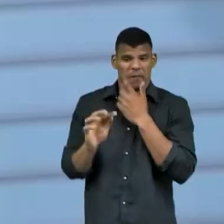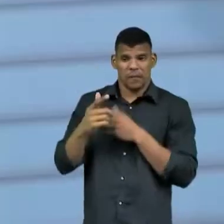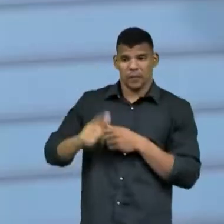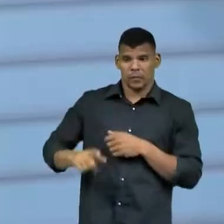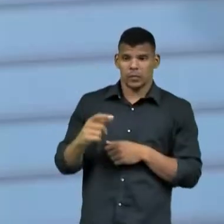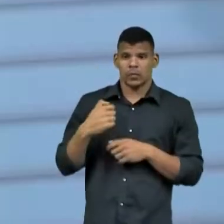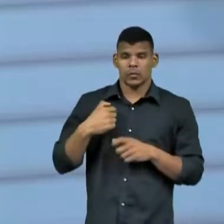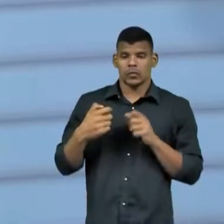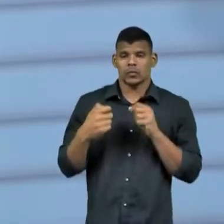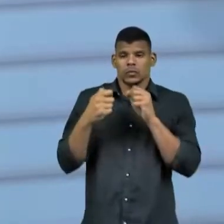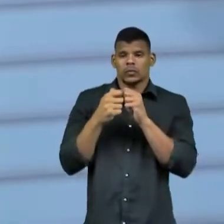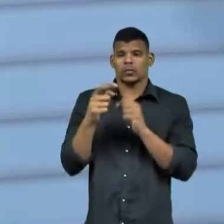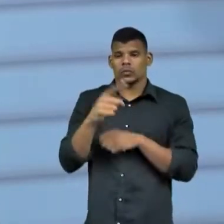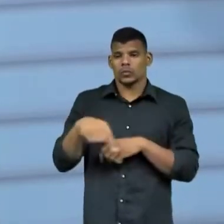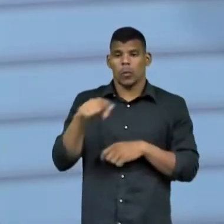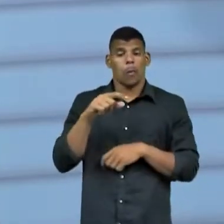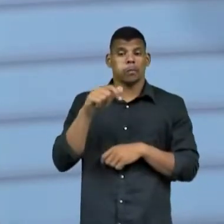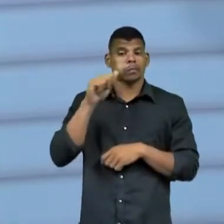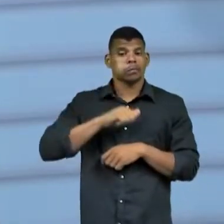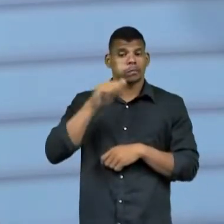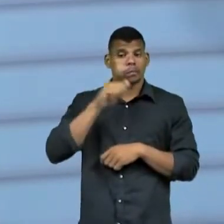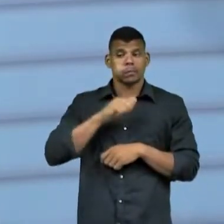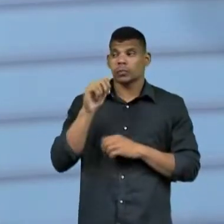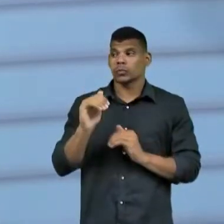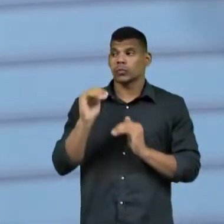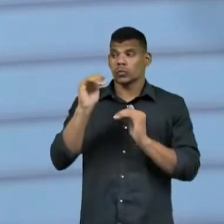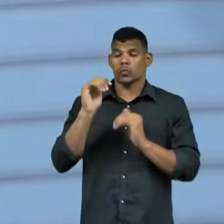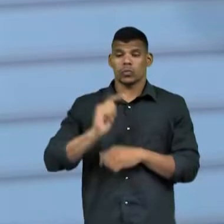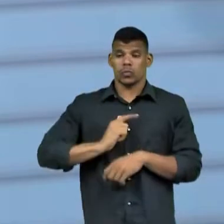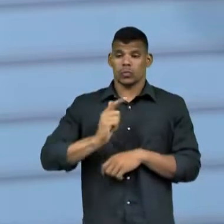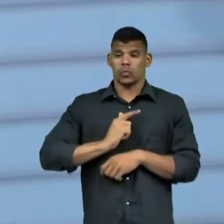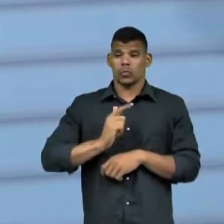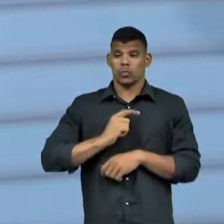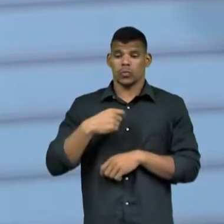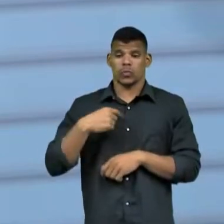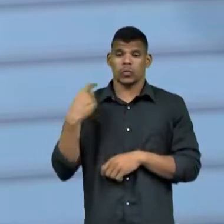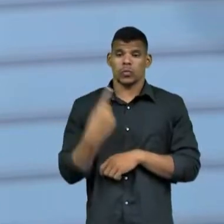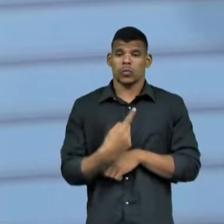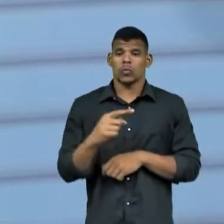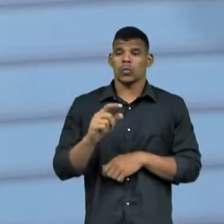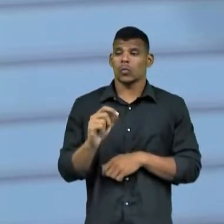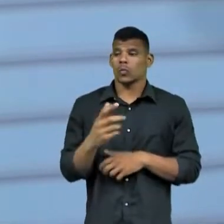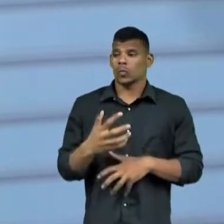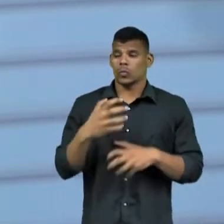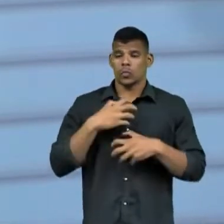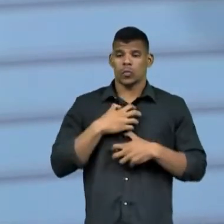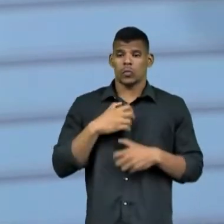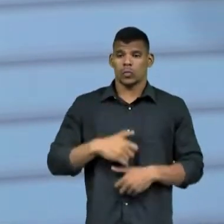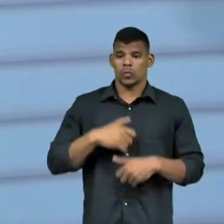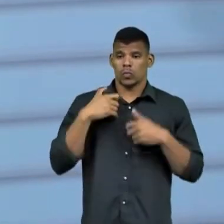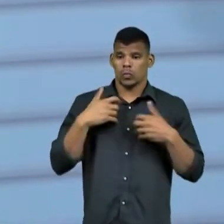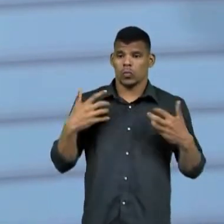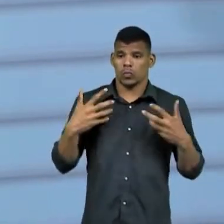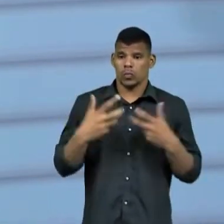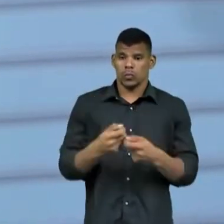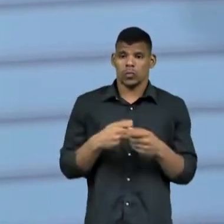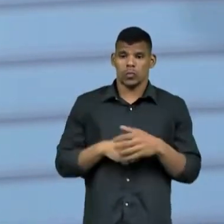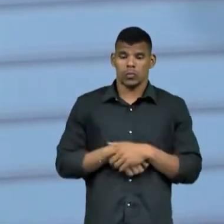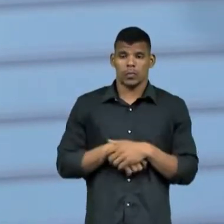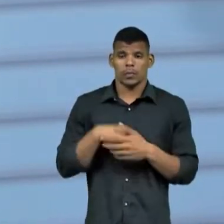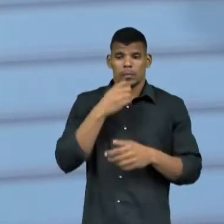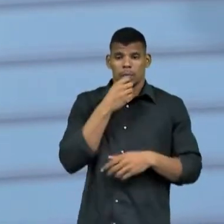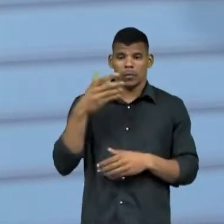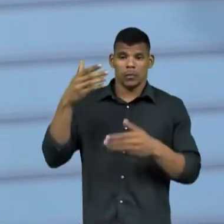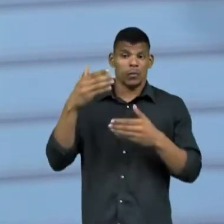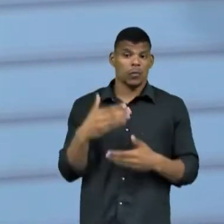nós sabemos da audiência qualificada que você tem não É então para nós é uma honra grande estar com você seja muito bem-vindo